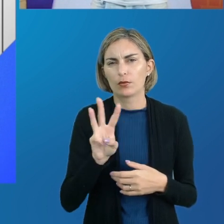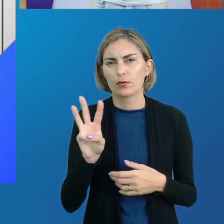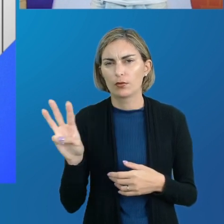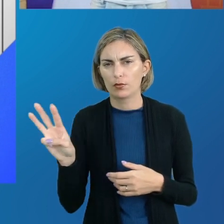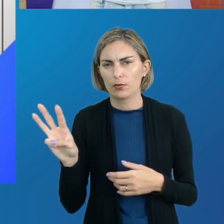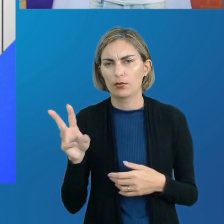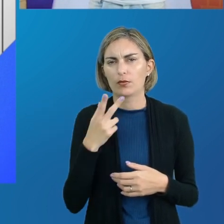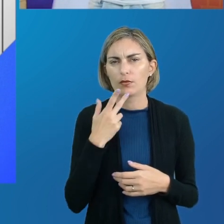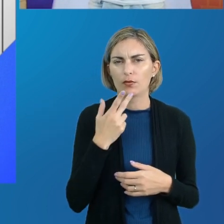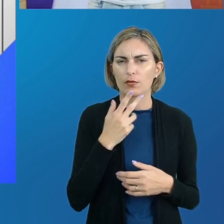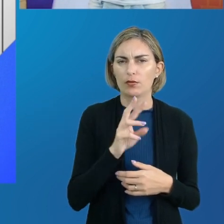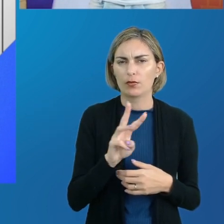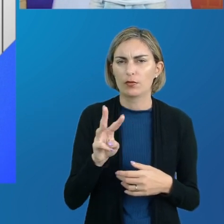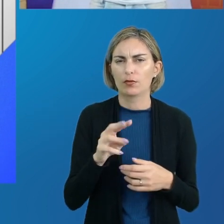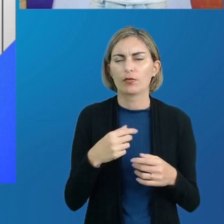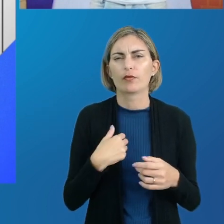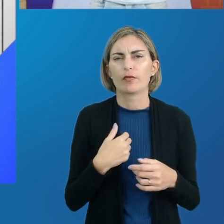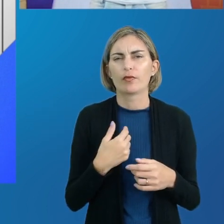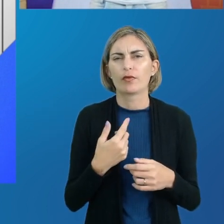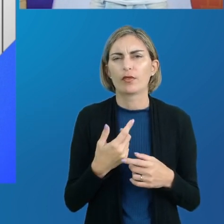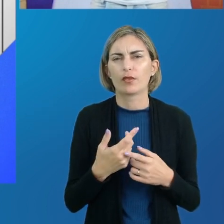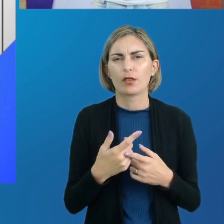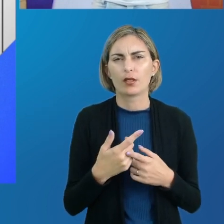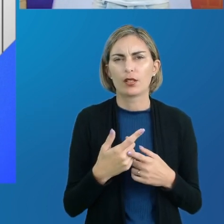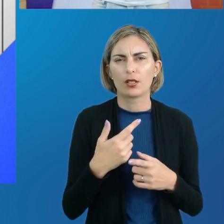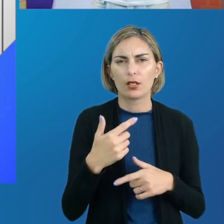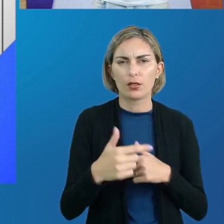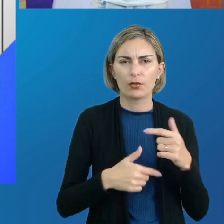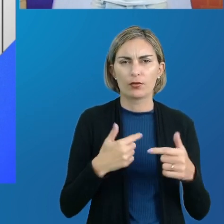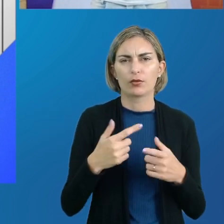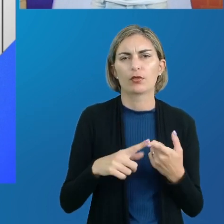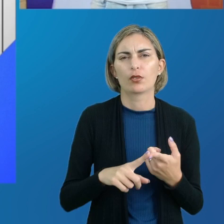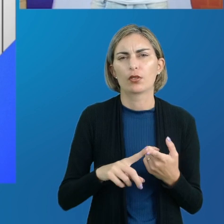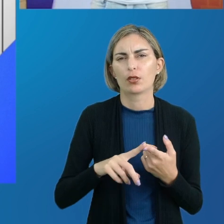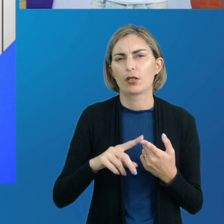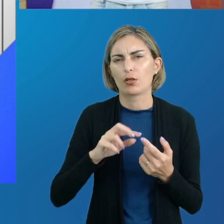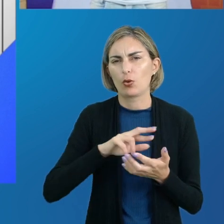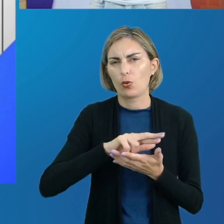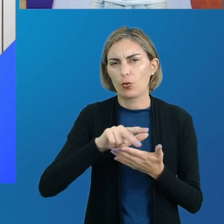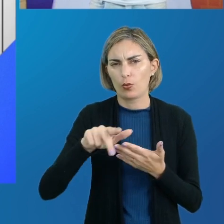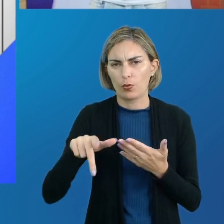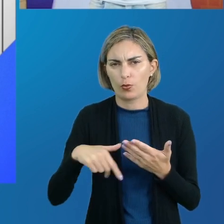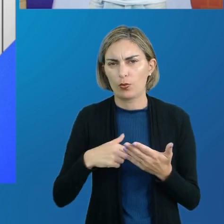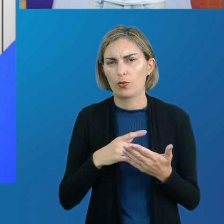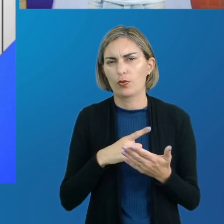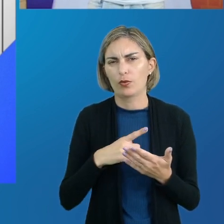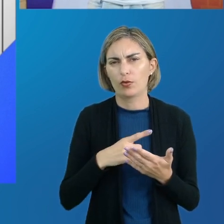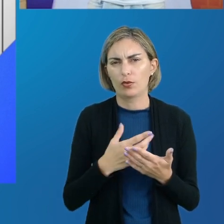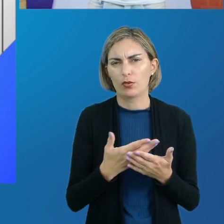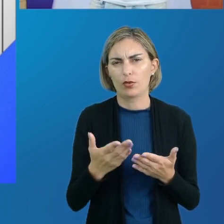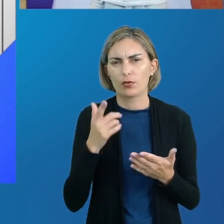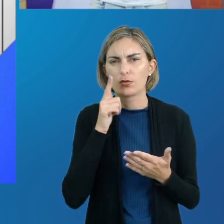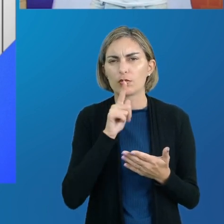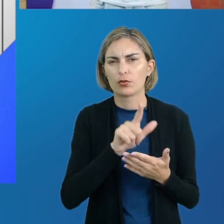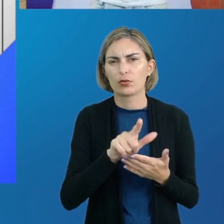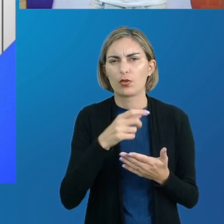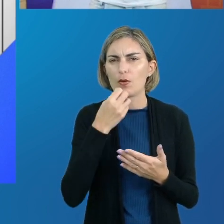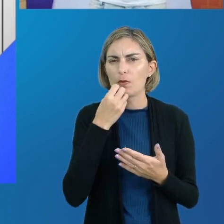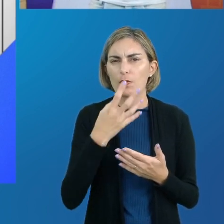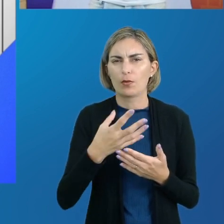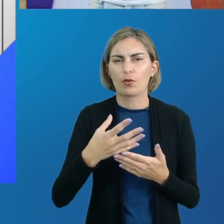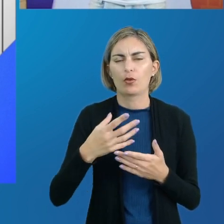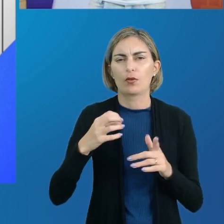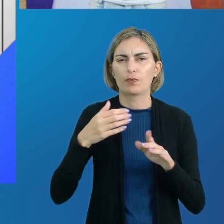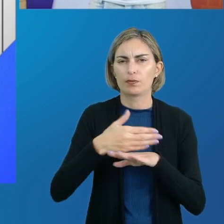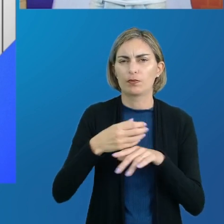fala o Google, é para pesquisar sites, e aí entra trabalhos de SEO, de SEO, quer dizer, que no caso é você conseguir uma boa escala no